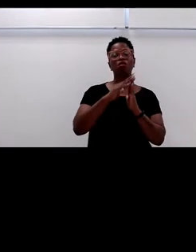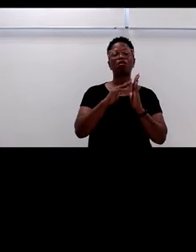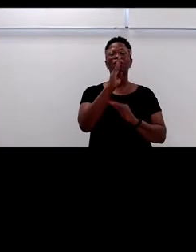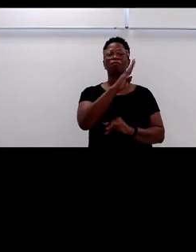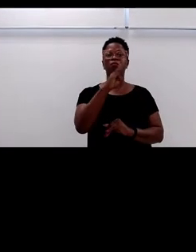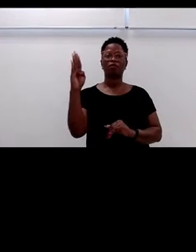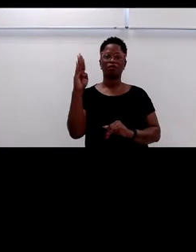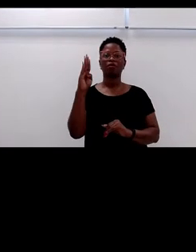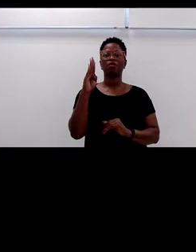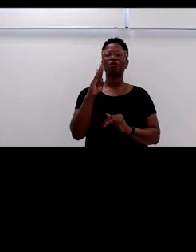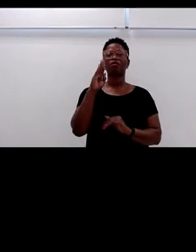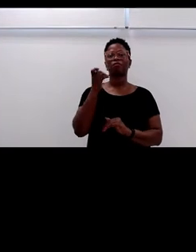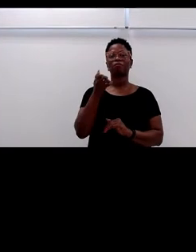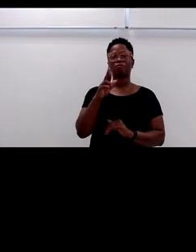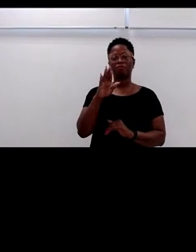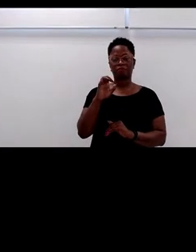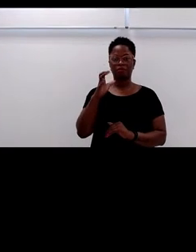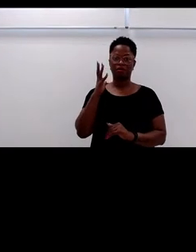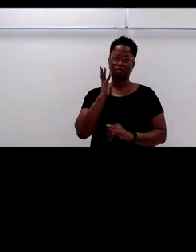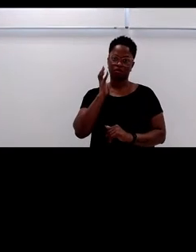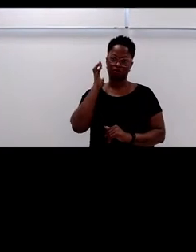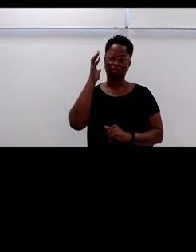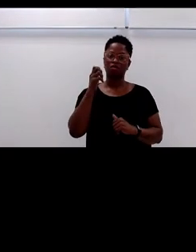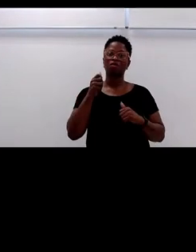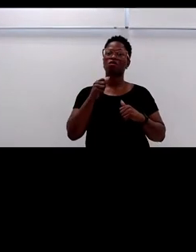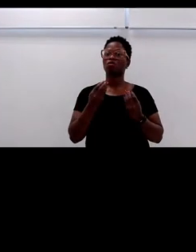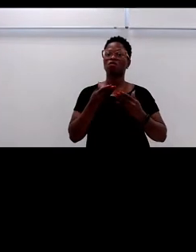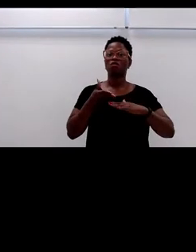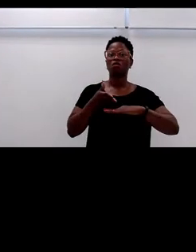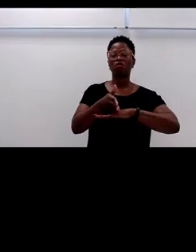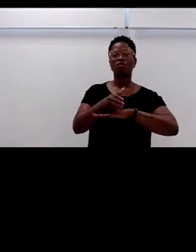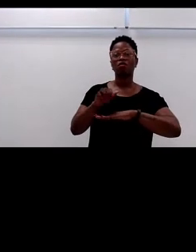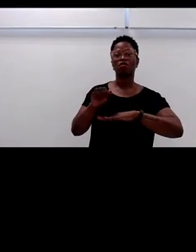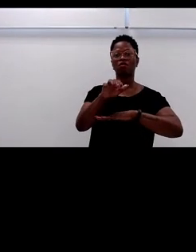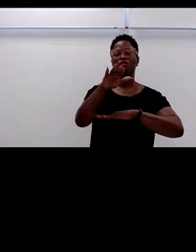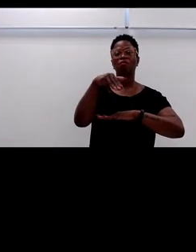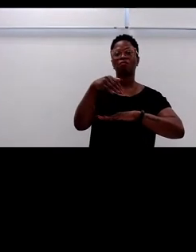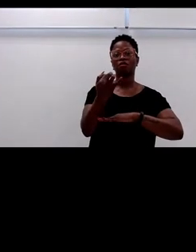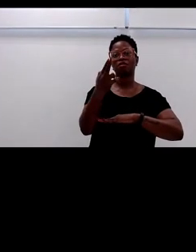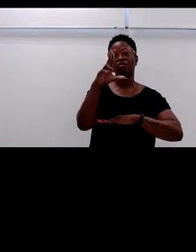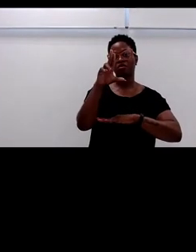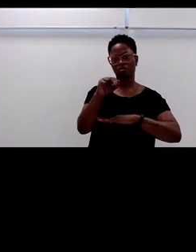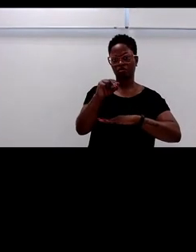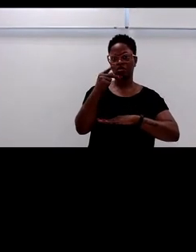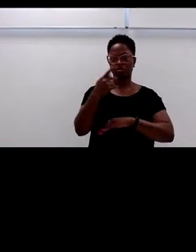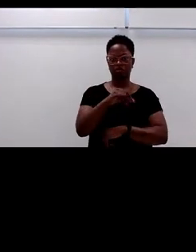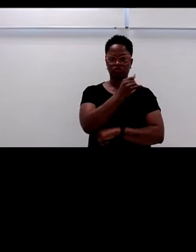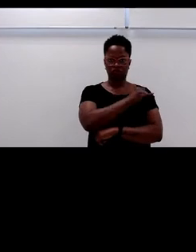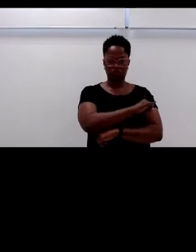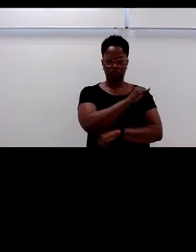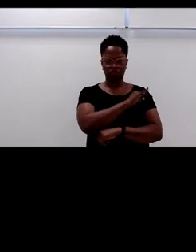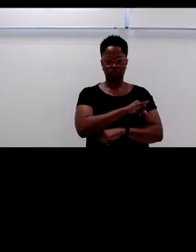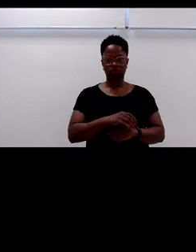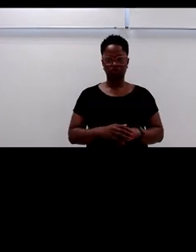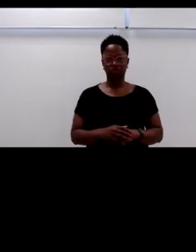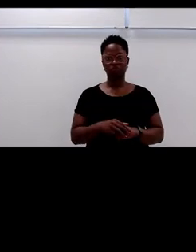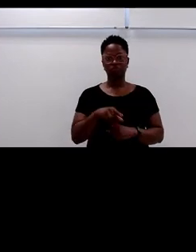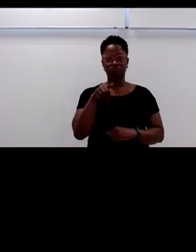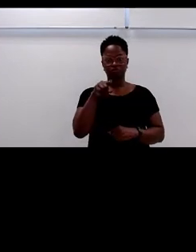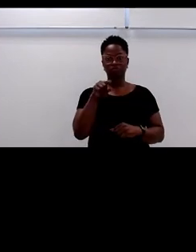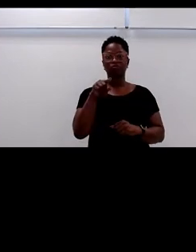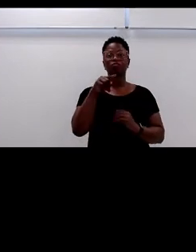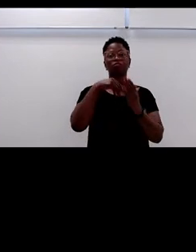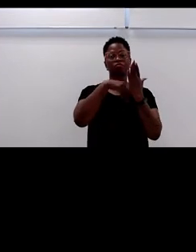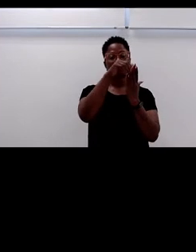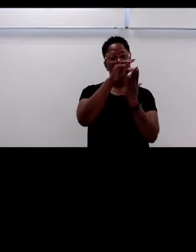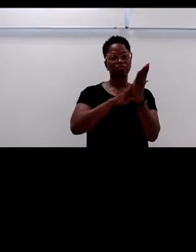Parque Marielle Franco, que fica na entrada da comunidade de Manguinhos, no Rio de Janeiro. Esses murais são